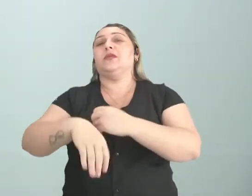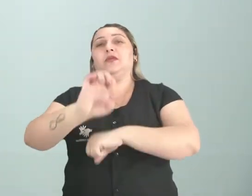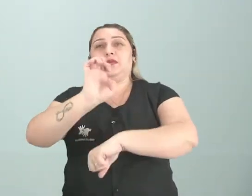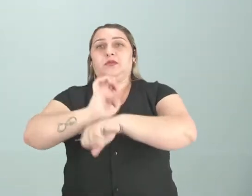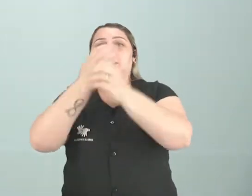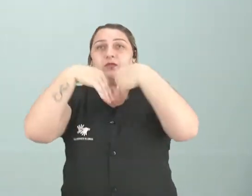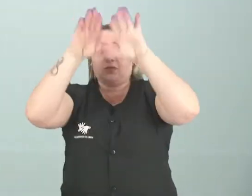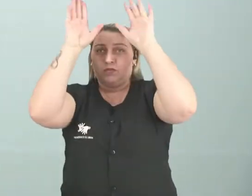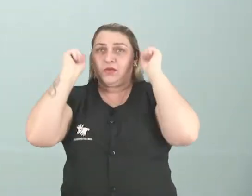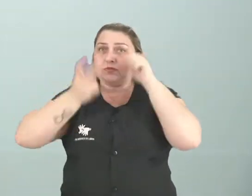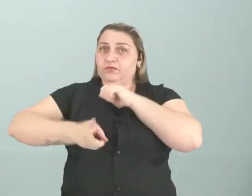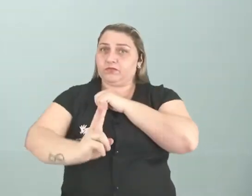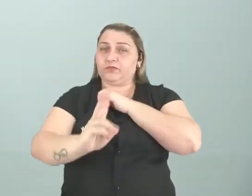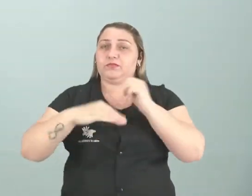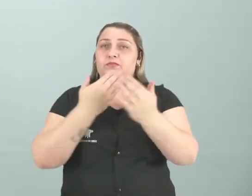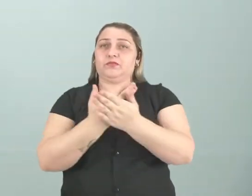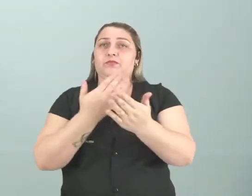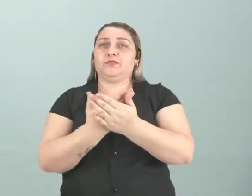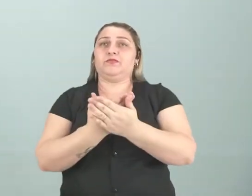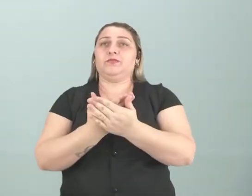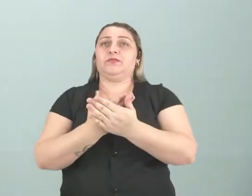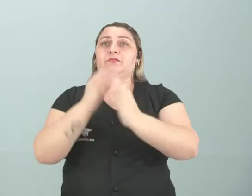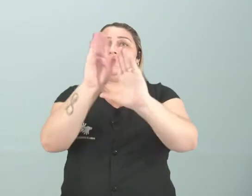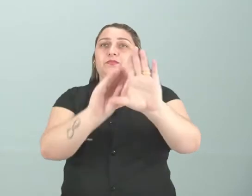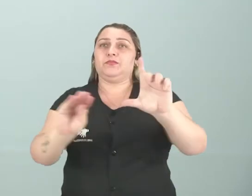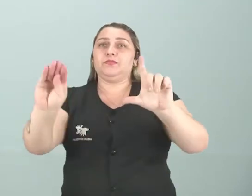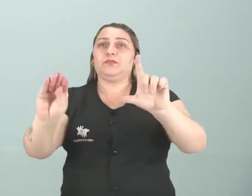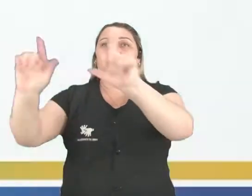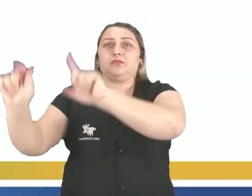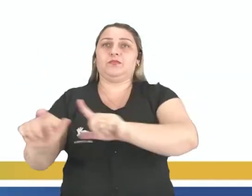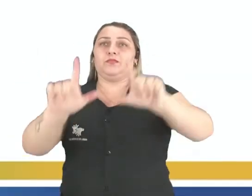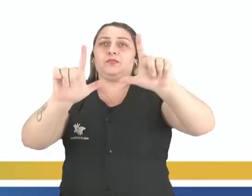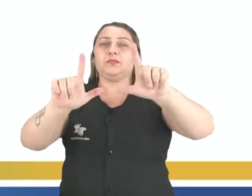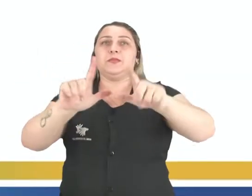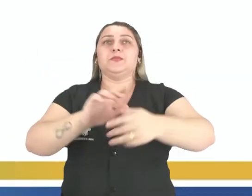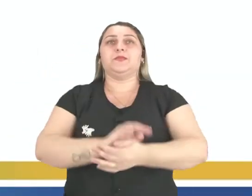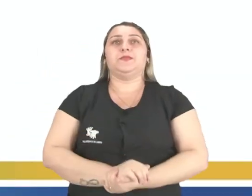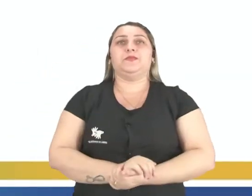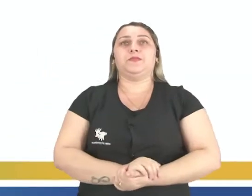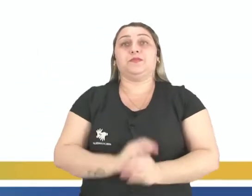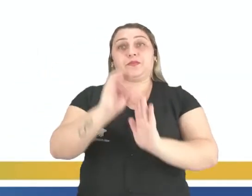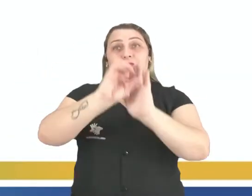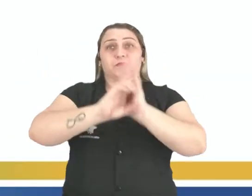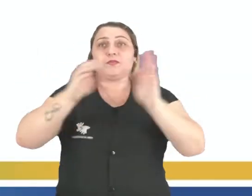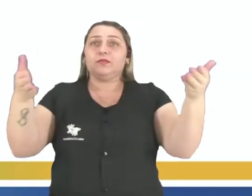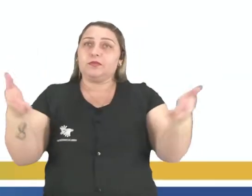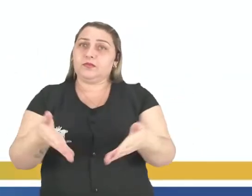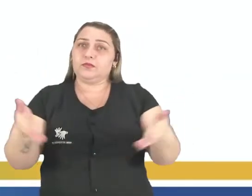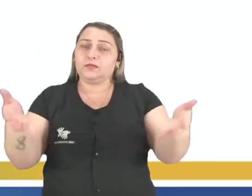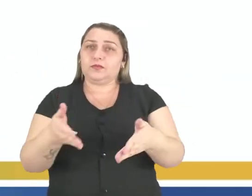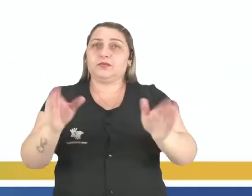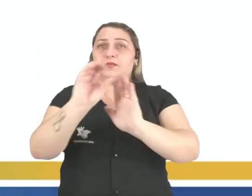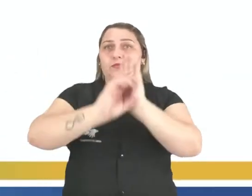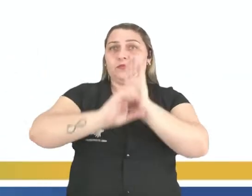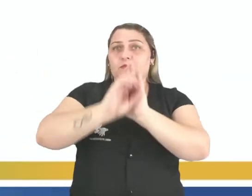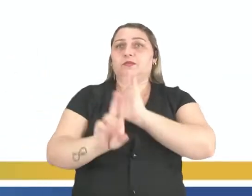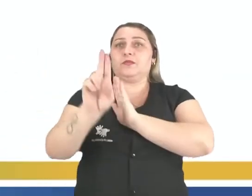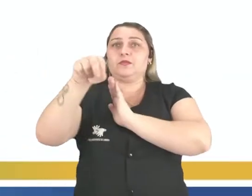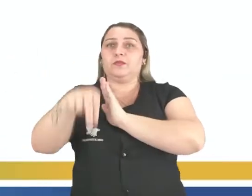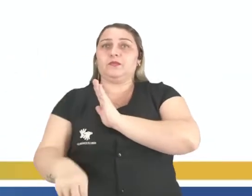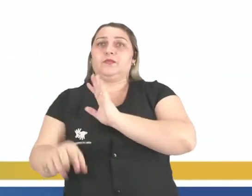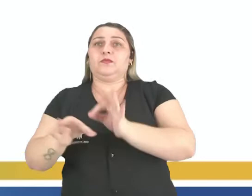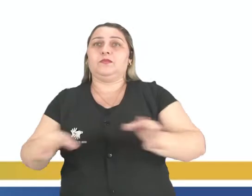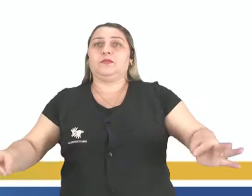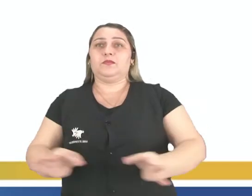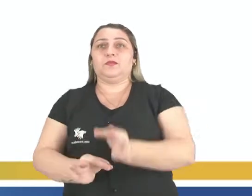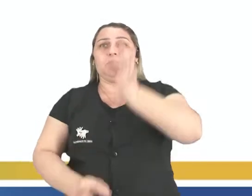aí prosseguimento para a nossa aula. Então vamos aqui compartilhar nosso slide, né? O nosso conteúdo hoje é o conteúdo de unidades de